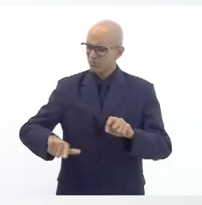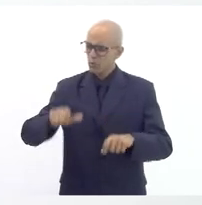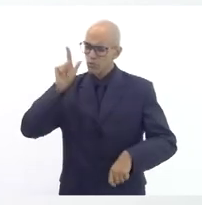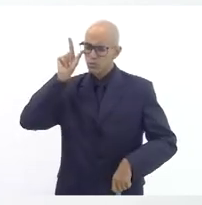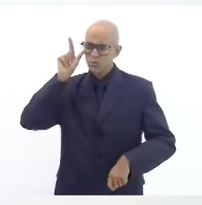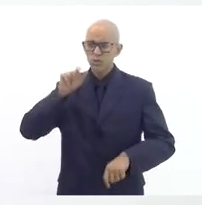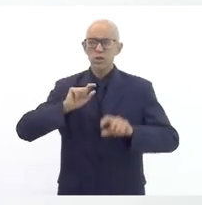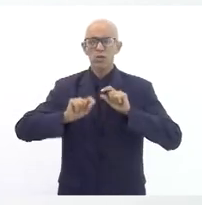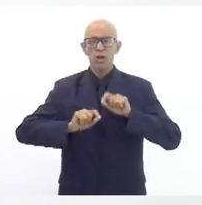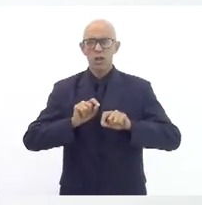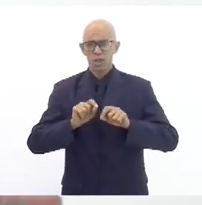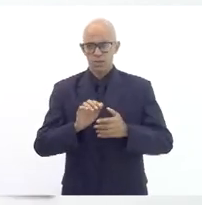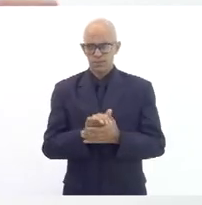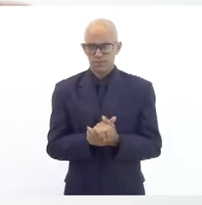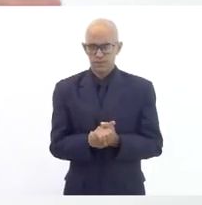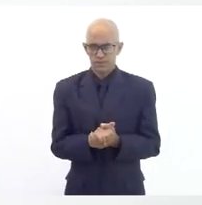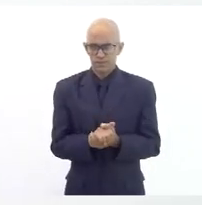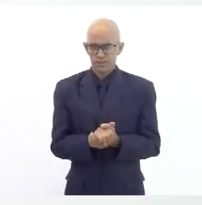é que